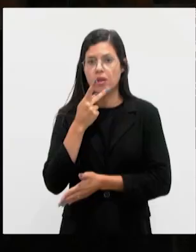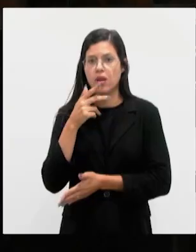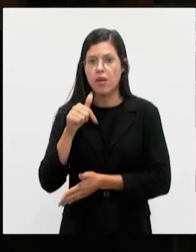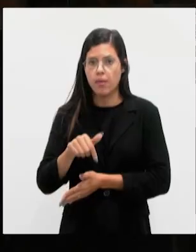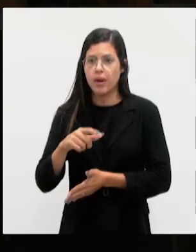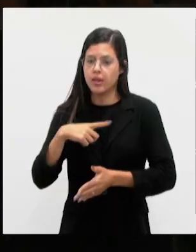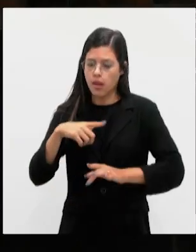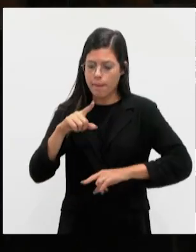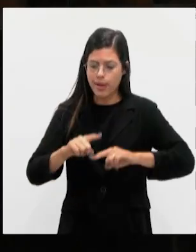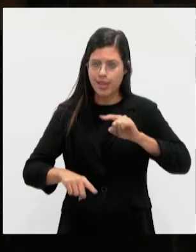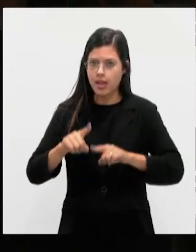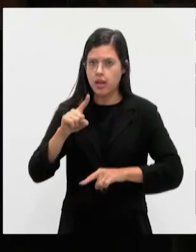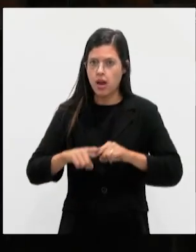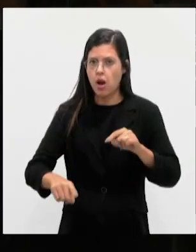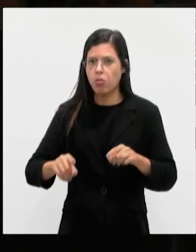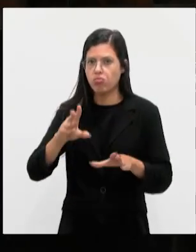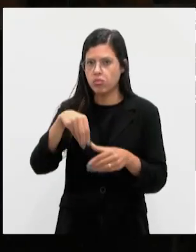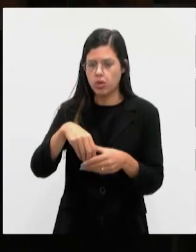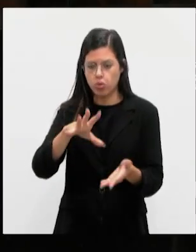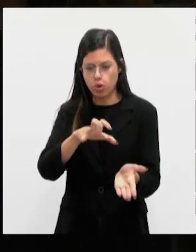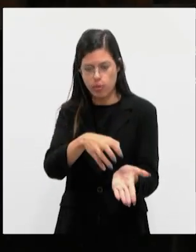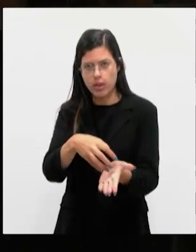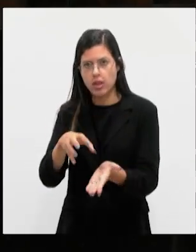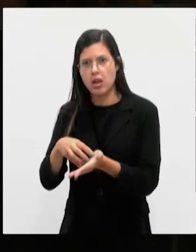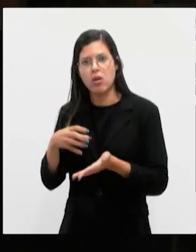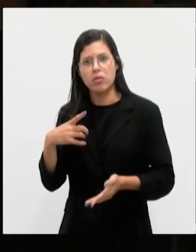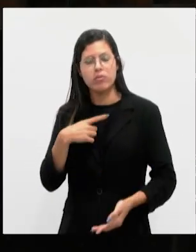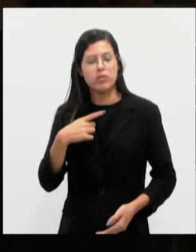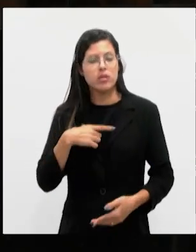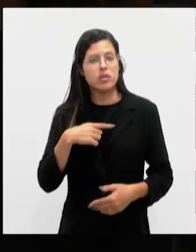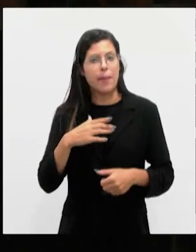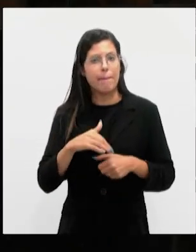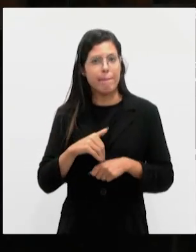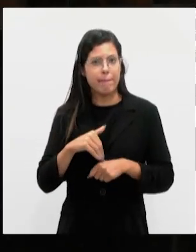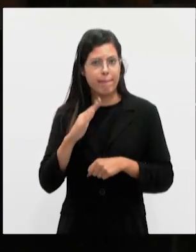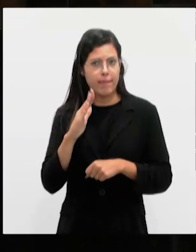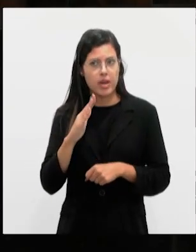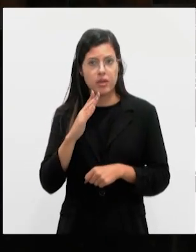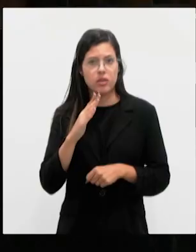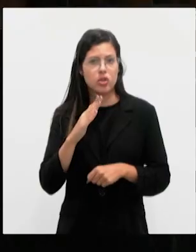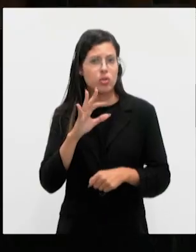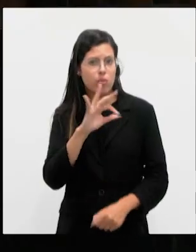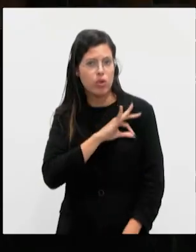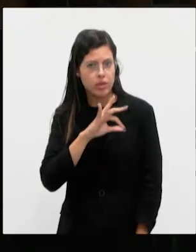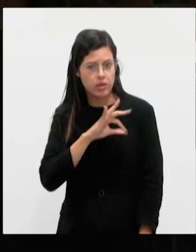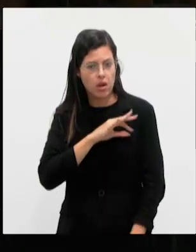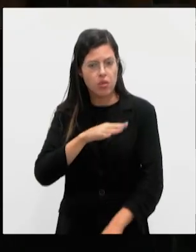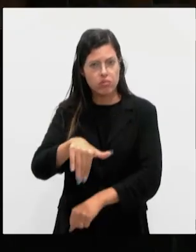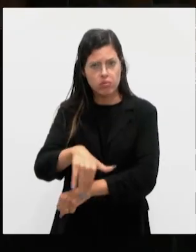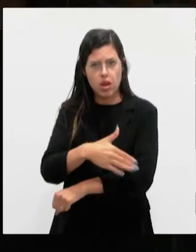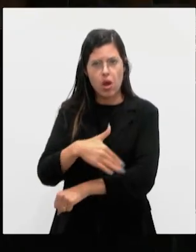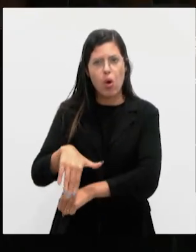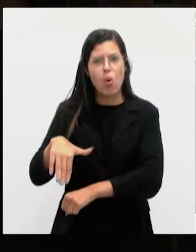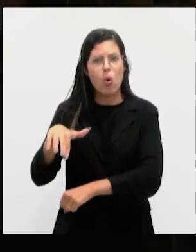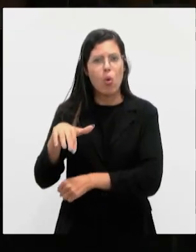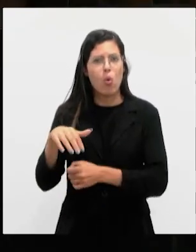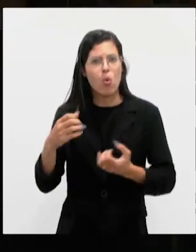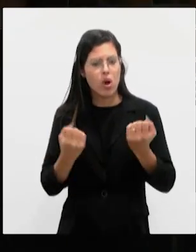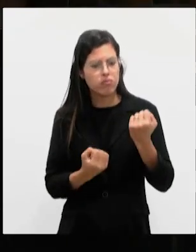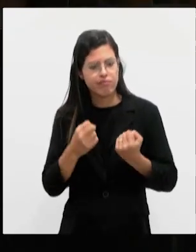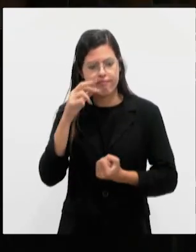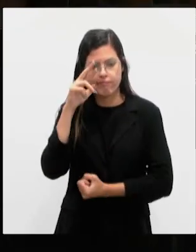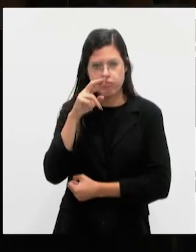batalhões, para que a gente possa ter cada vez mais homens na rua patrulhando. Porque